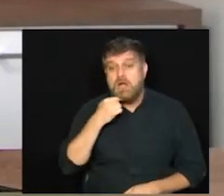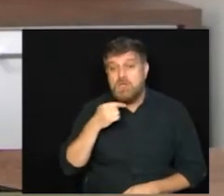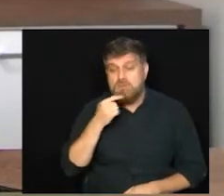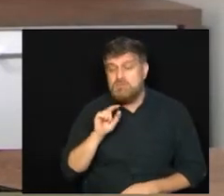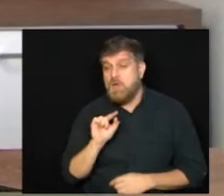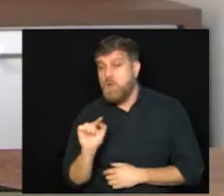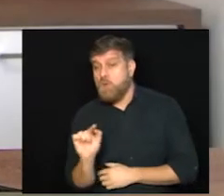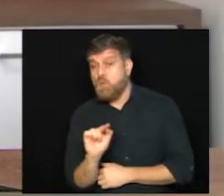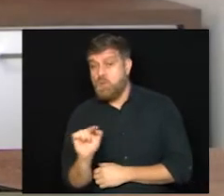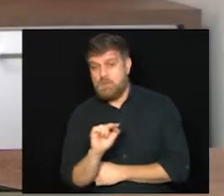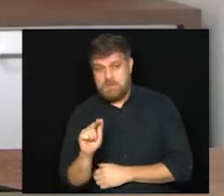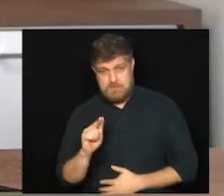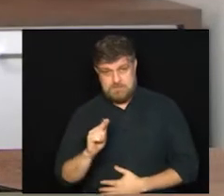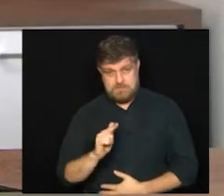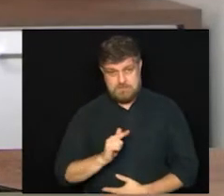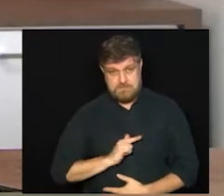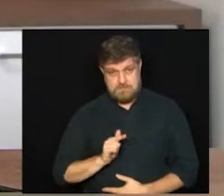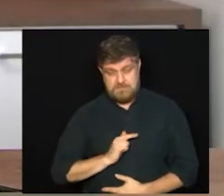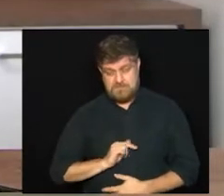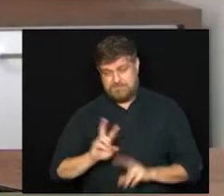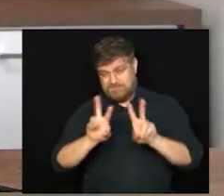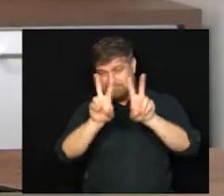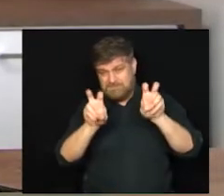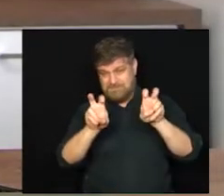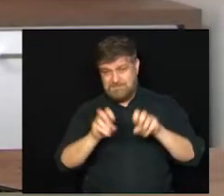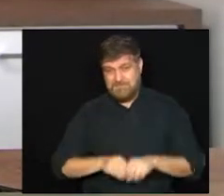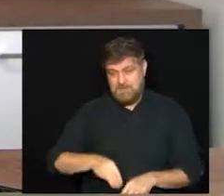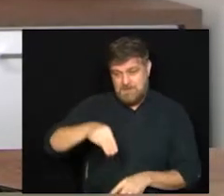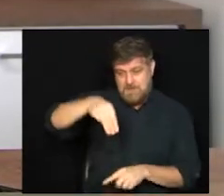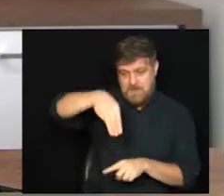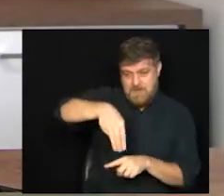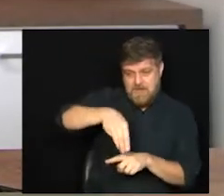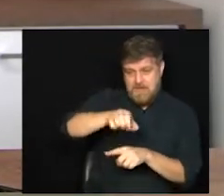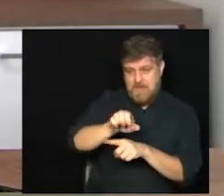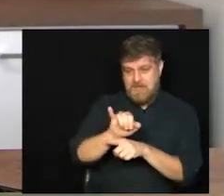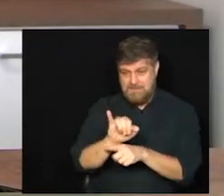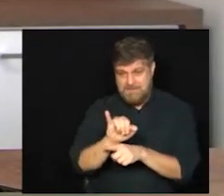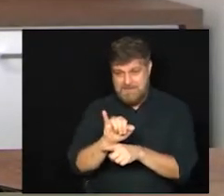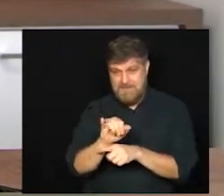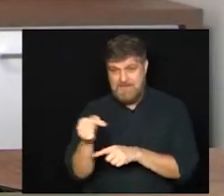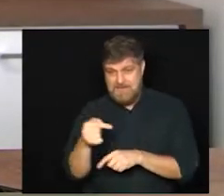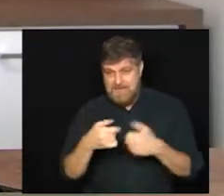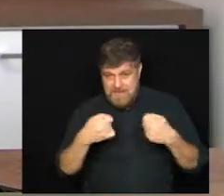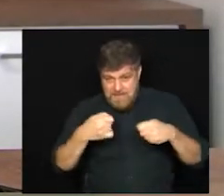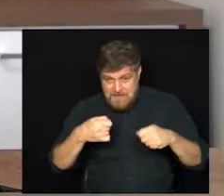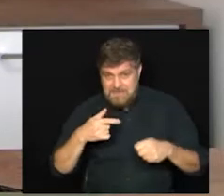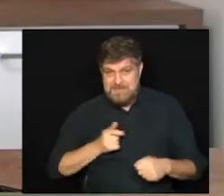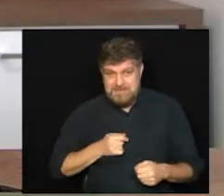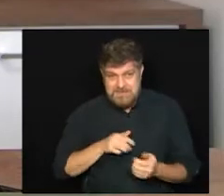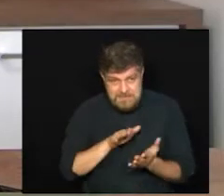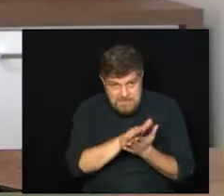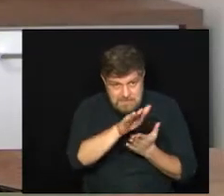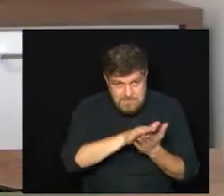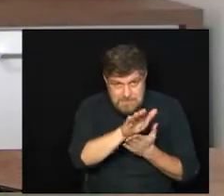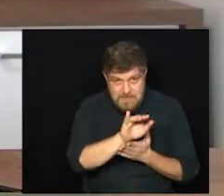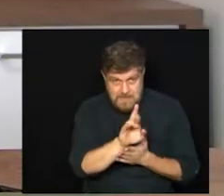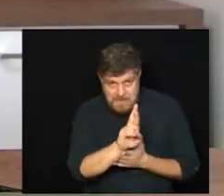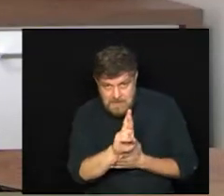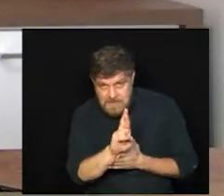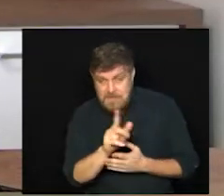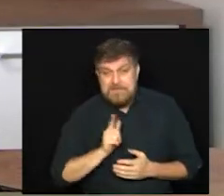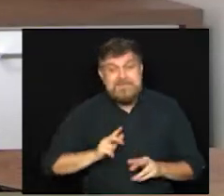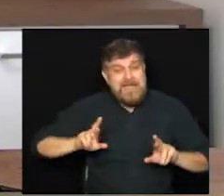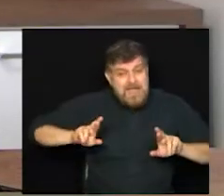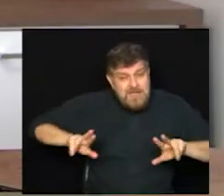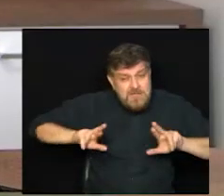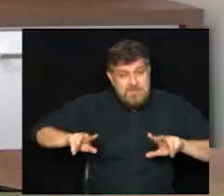com relação às pessoas que têm MEI, não é? Ah, preciso declarar, não preciso declarar, qual que é a diferença?